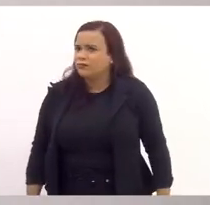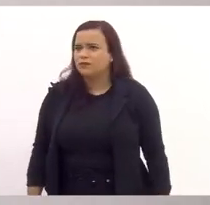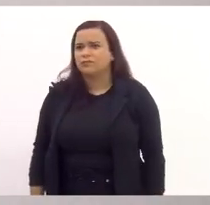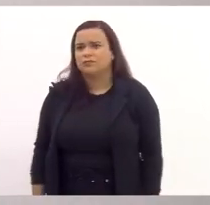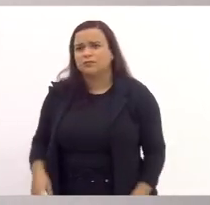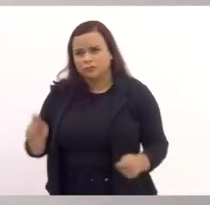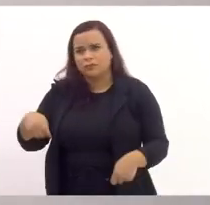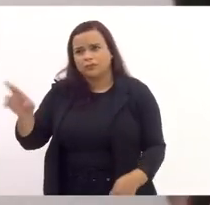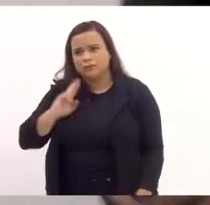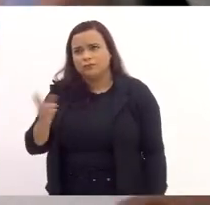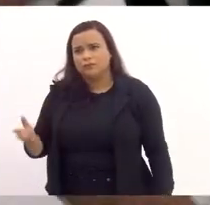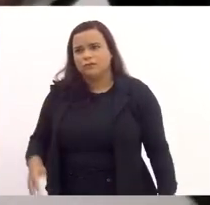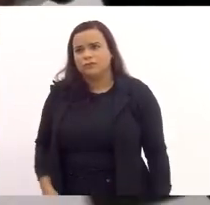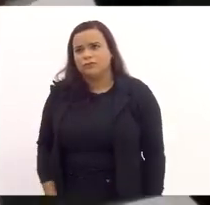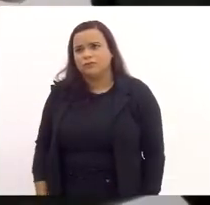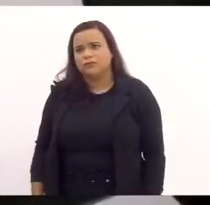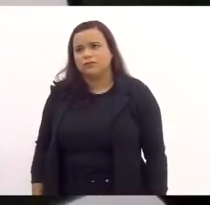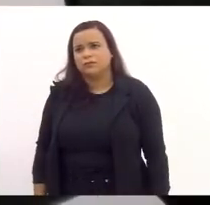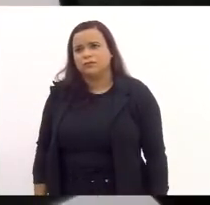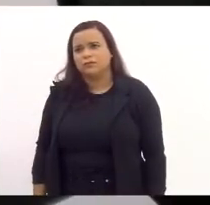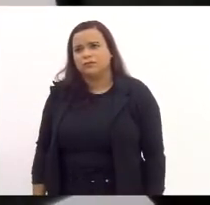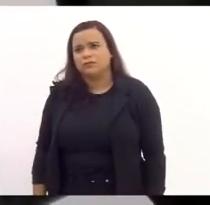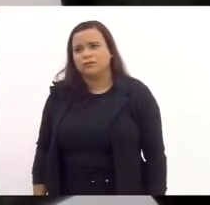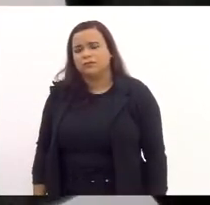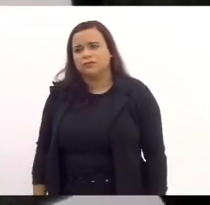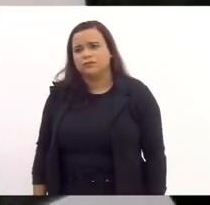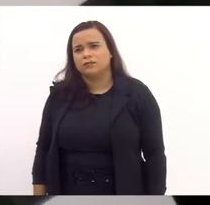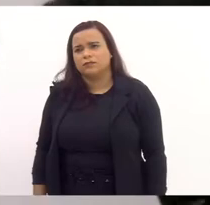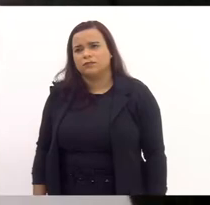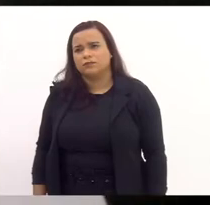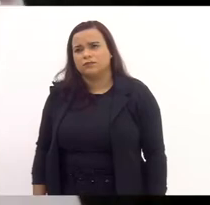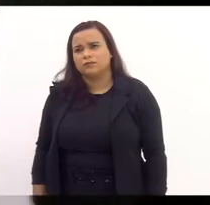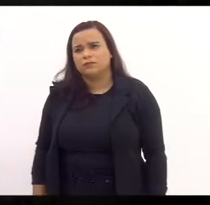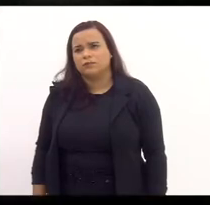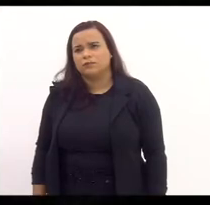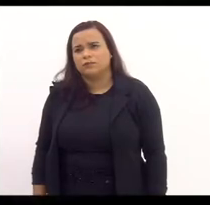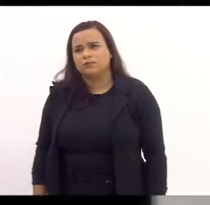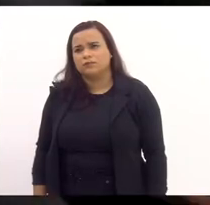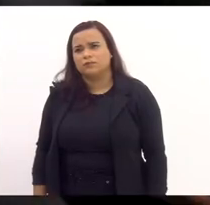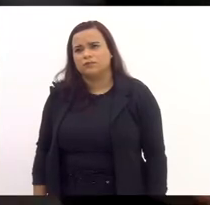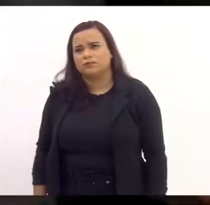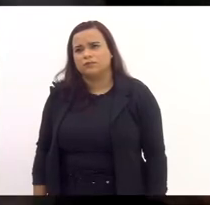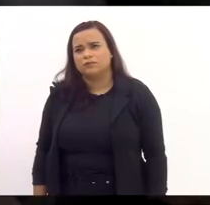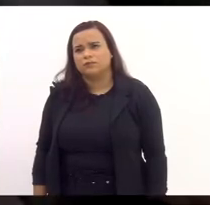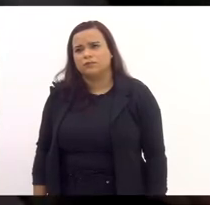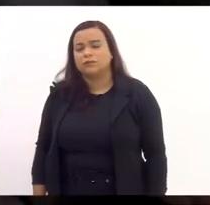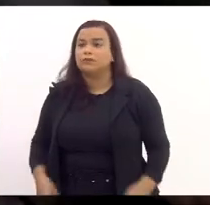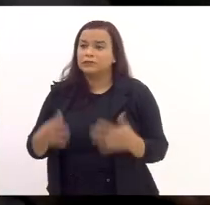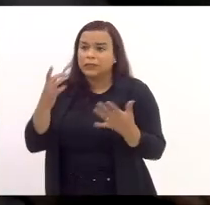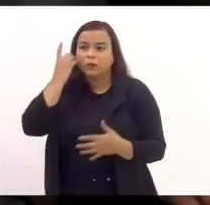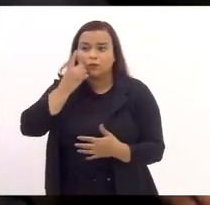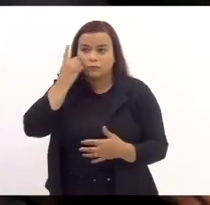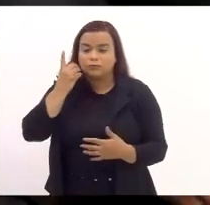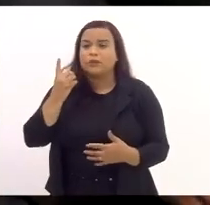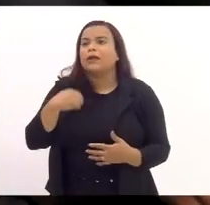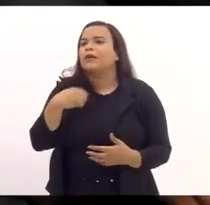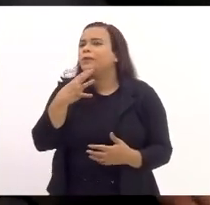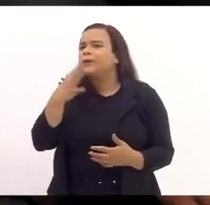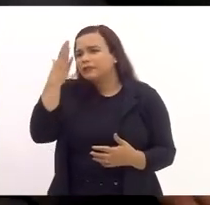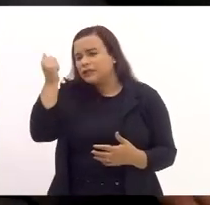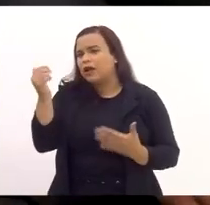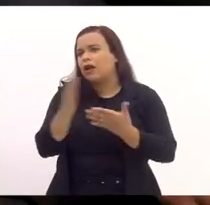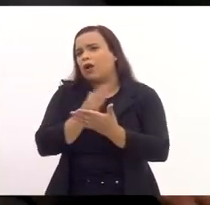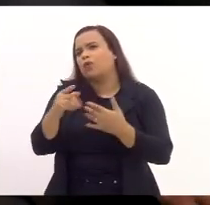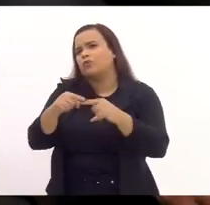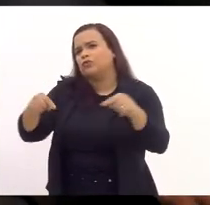responder. Tá bom. Não, deputada, eu tenho conhecimento de alguns